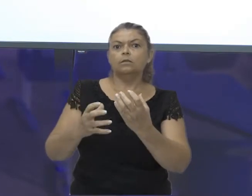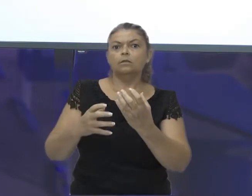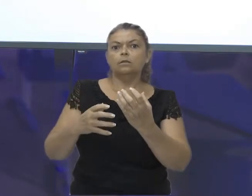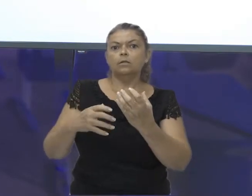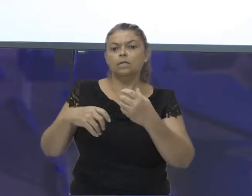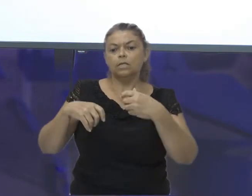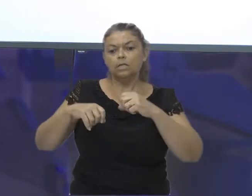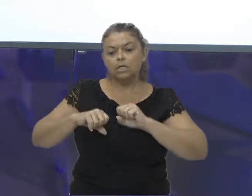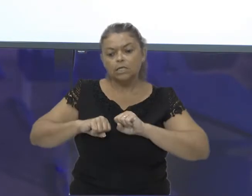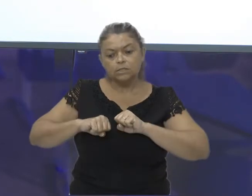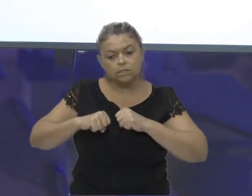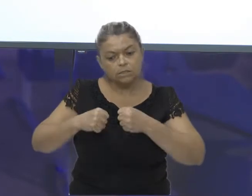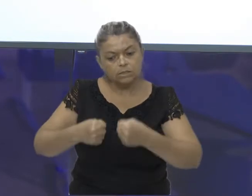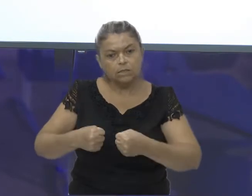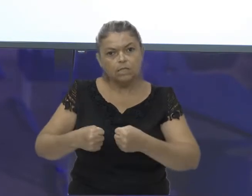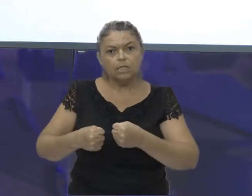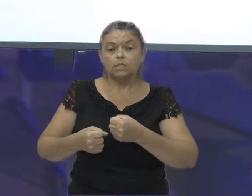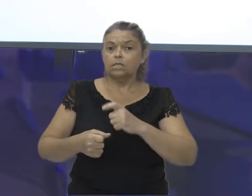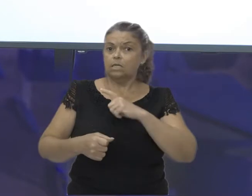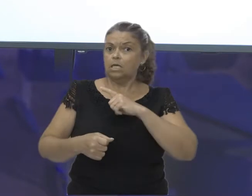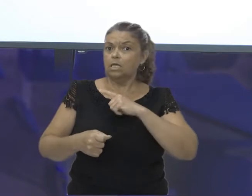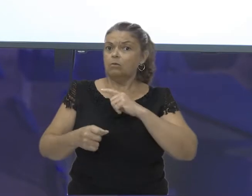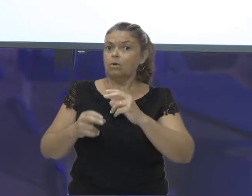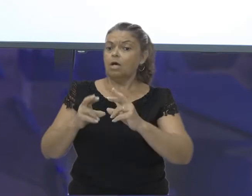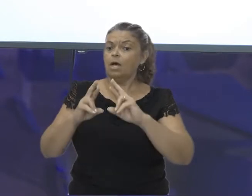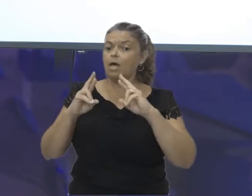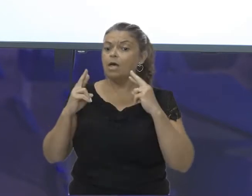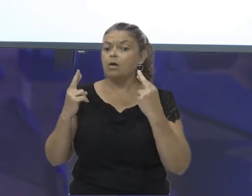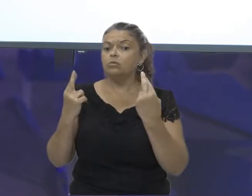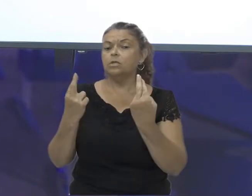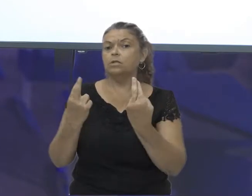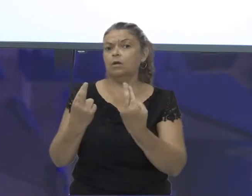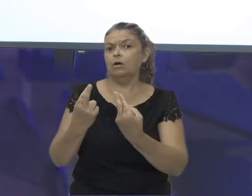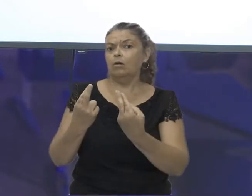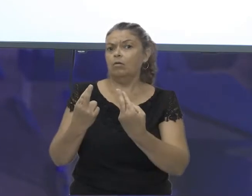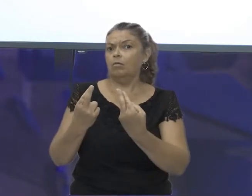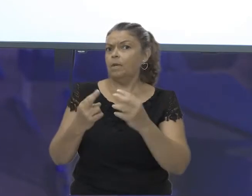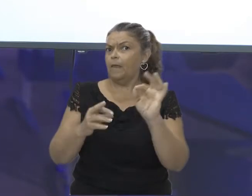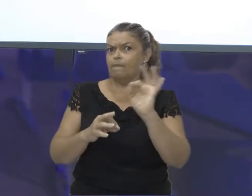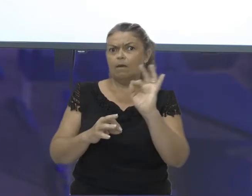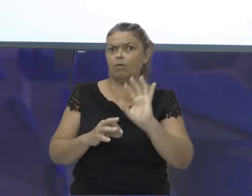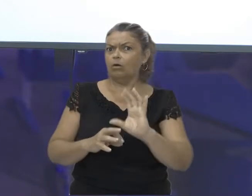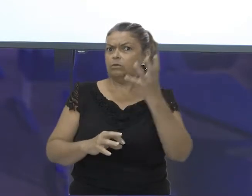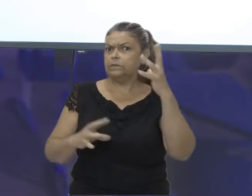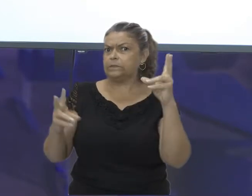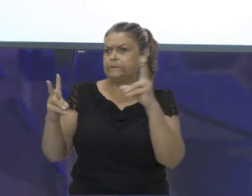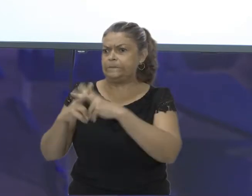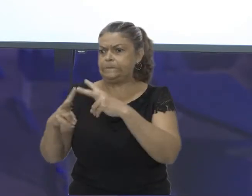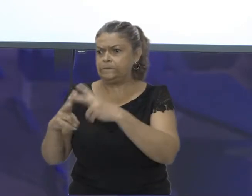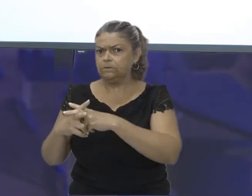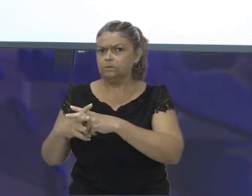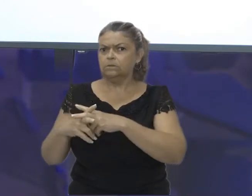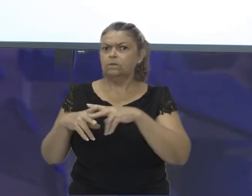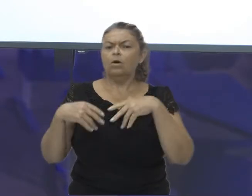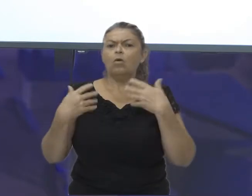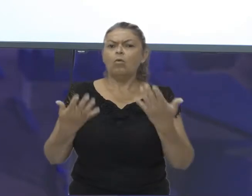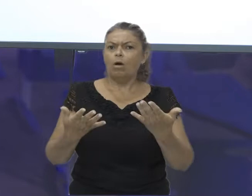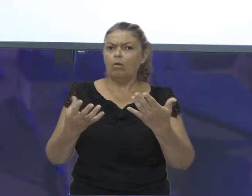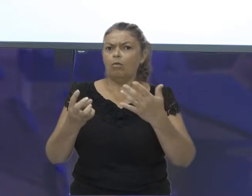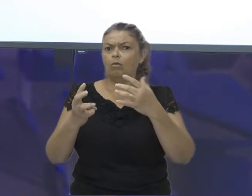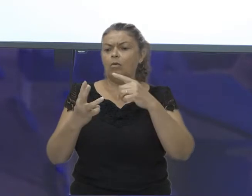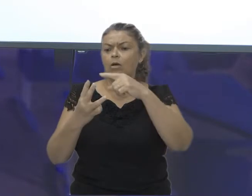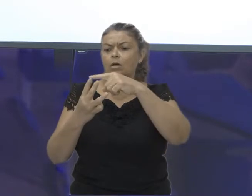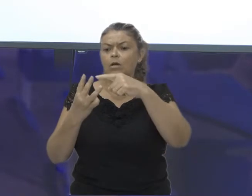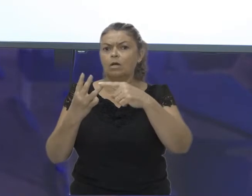não aconteçam conflitos, certo? E qual é a proposta da nossa atividade? É você escolher um